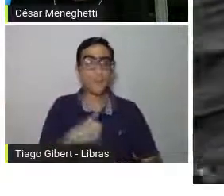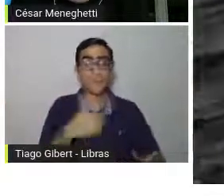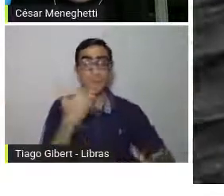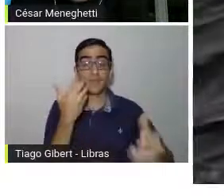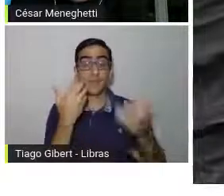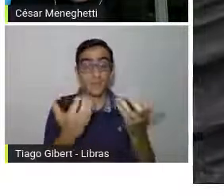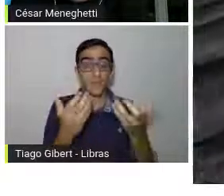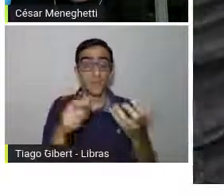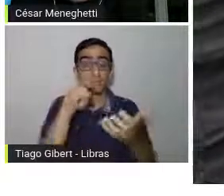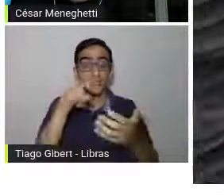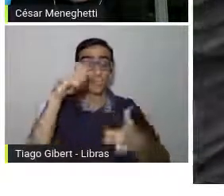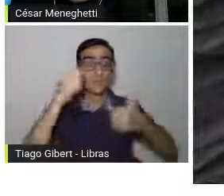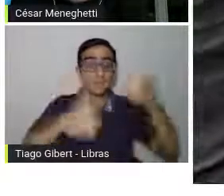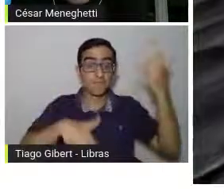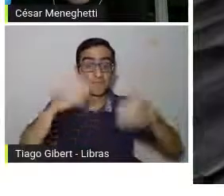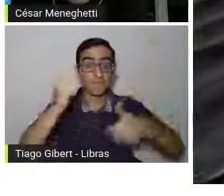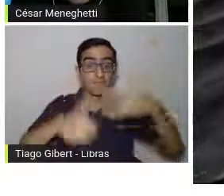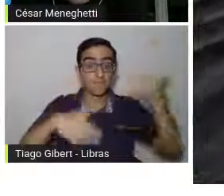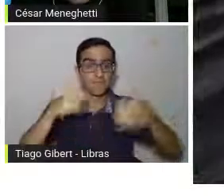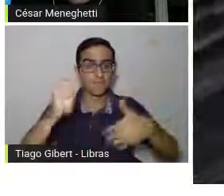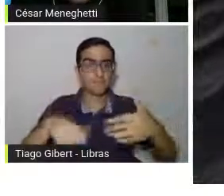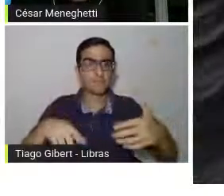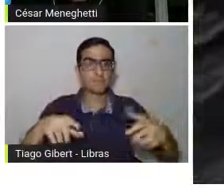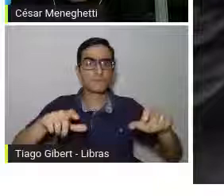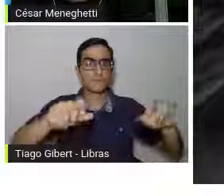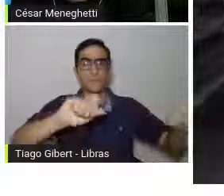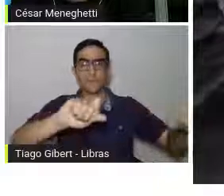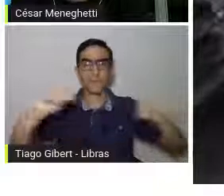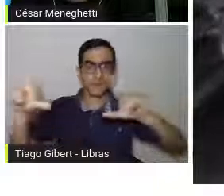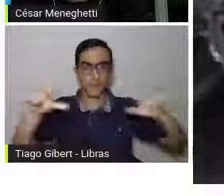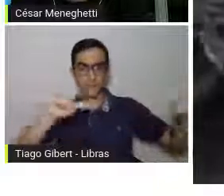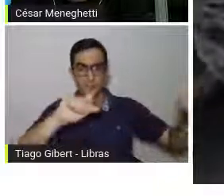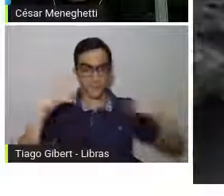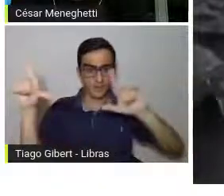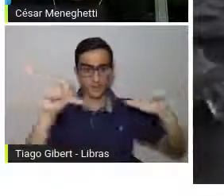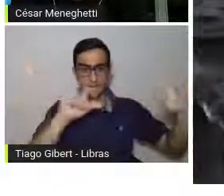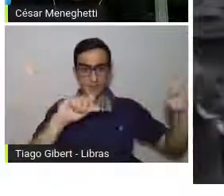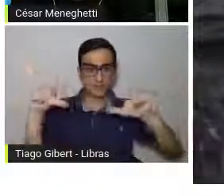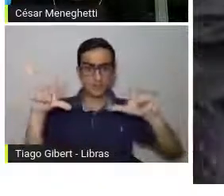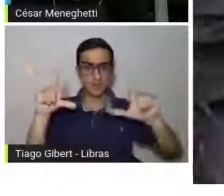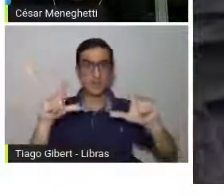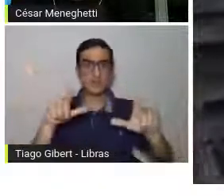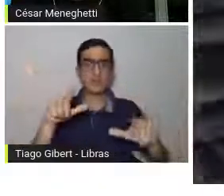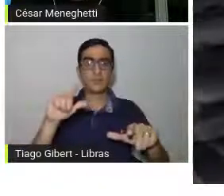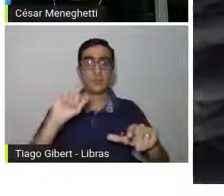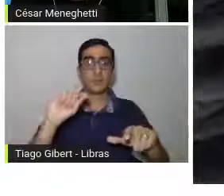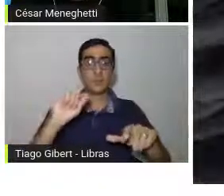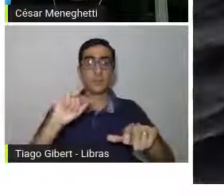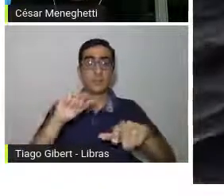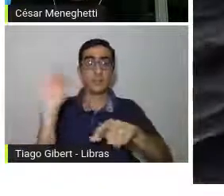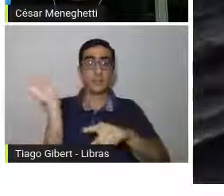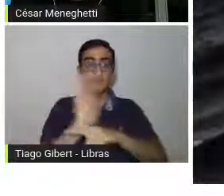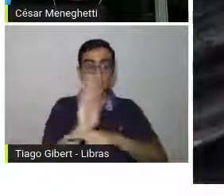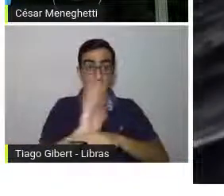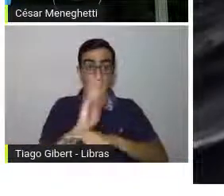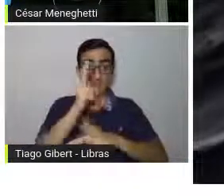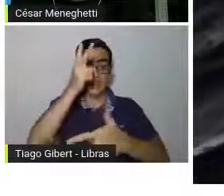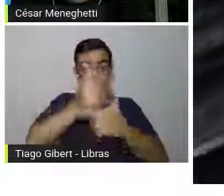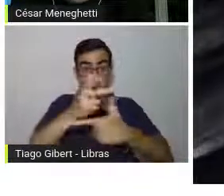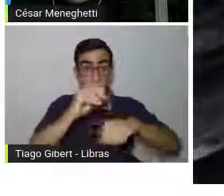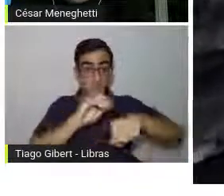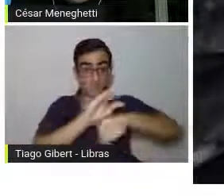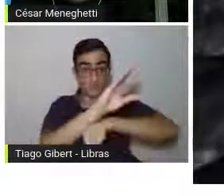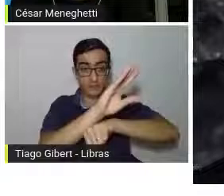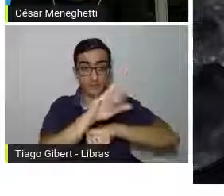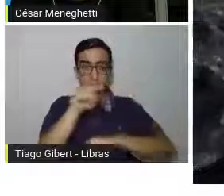você explicasse sobre... A gente viu uma sequência de imagens de uma videoinstalação, né, de uma projeção, que é